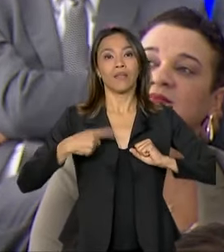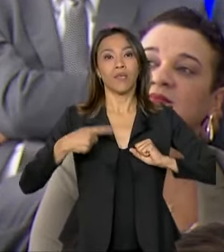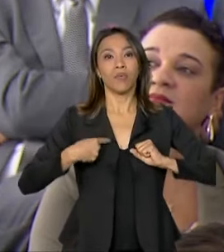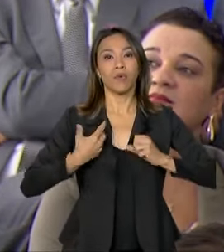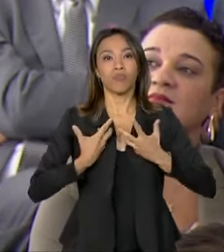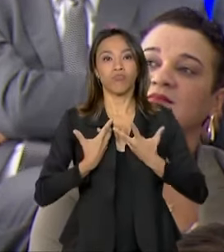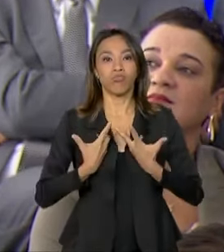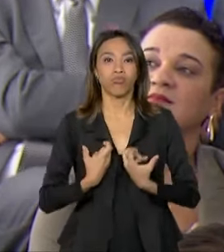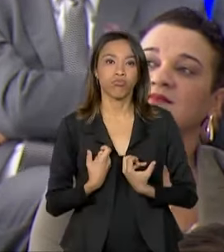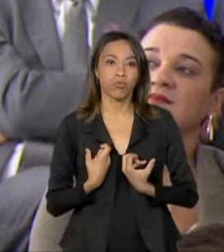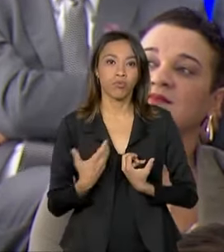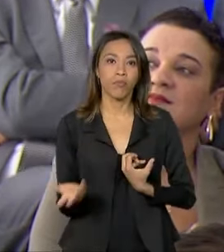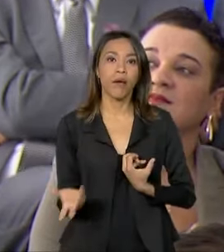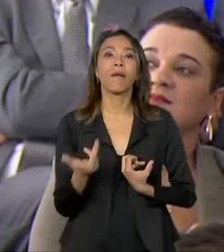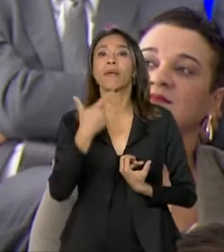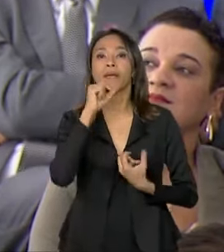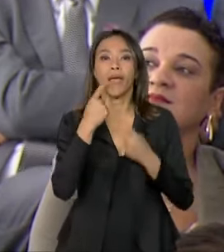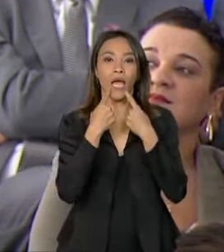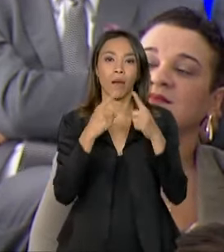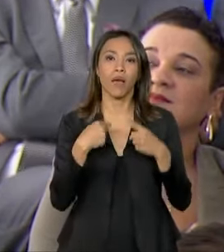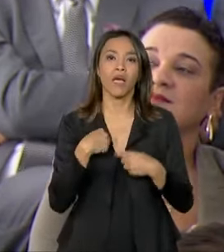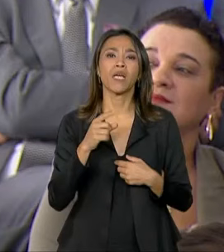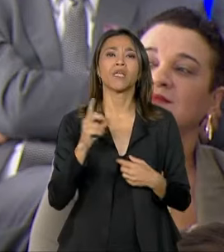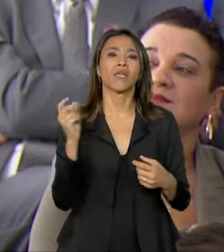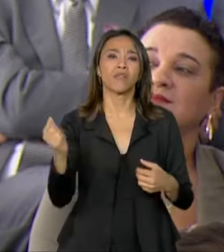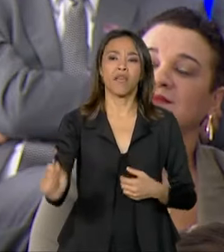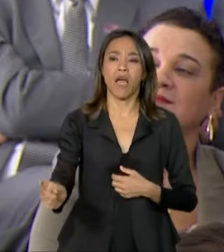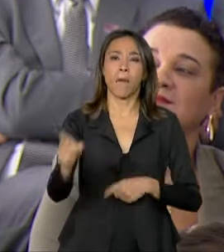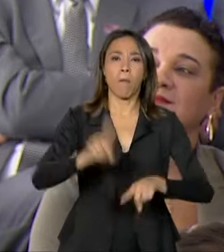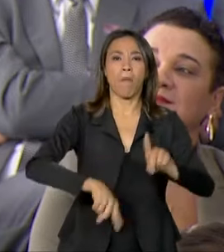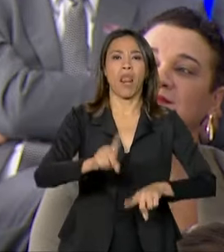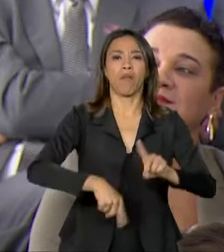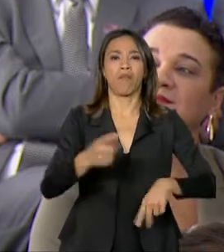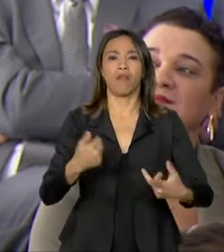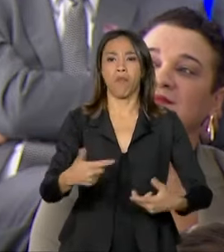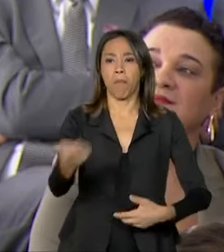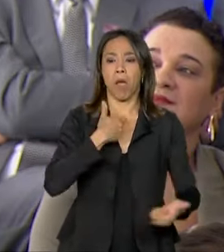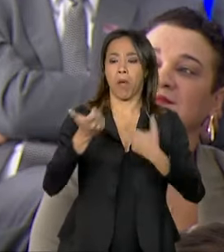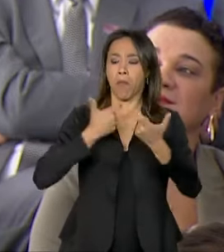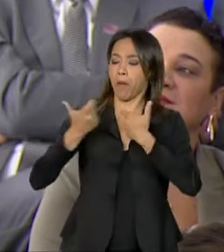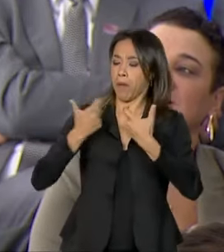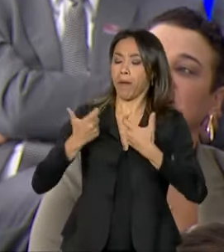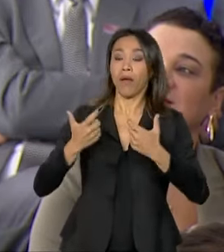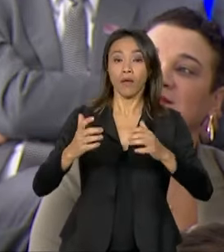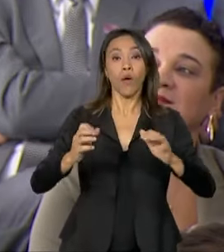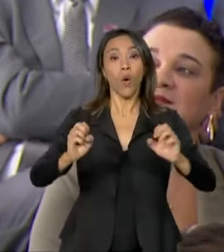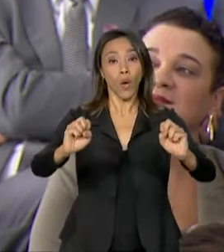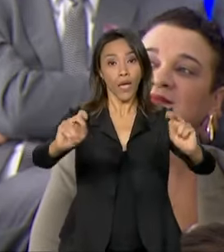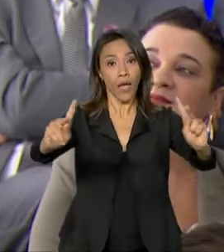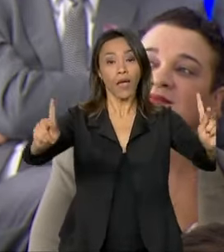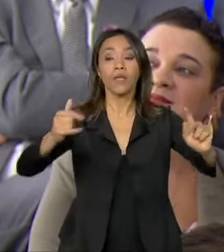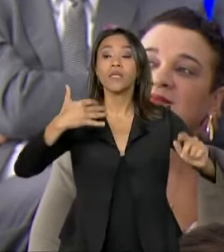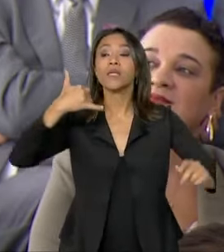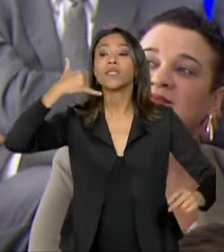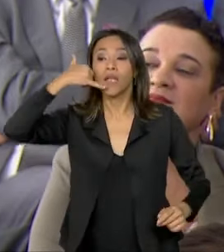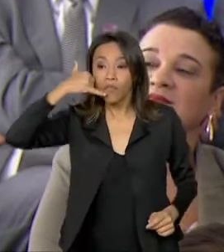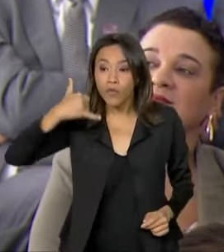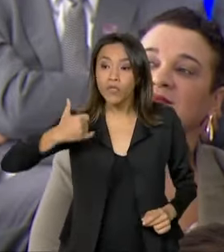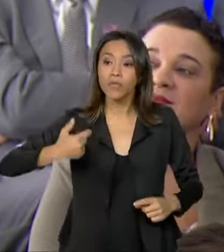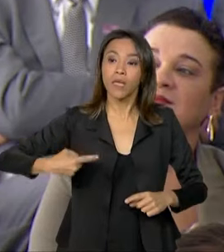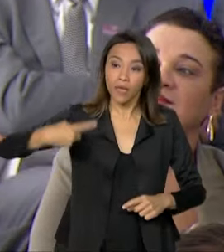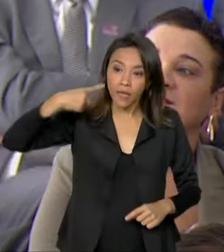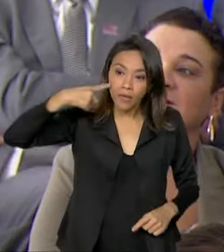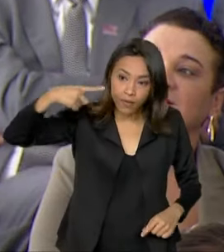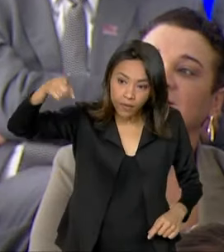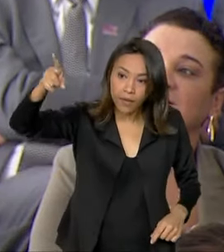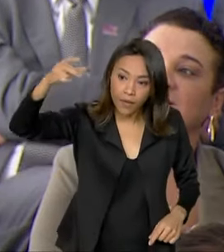quem reclamar. Então, ao invés de ficar xingando a gente, é importante que a gente tenha pelo menos um ouvidor para que as pessoas